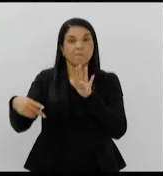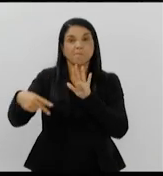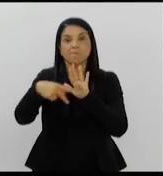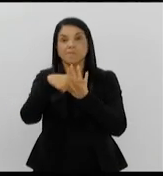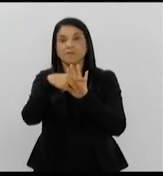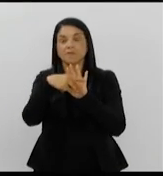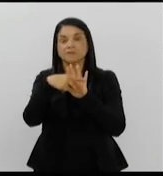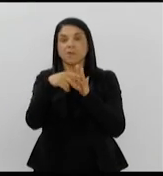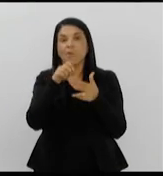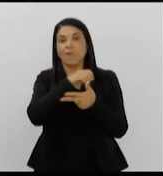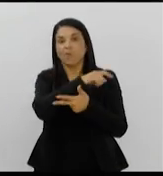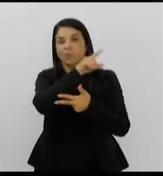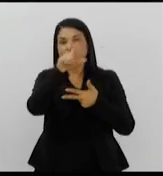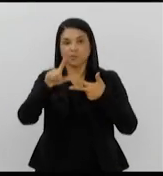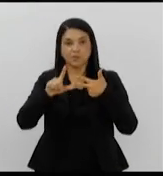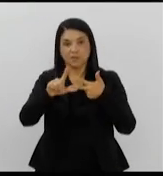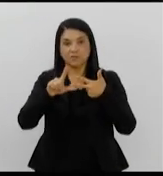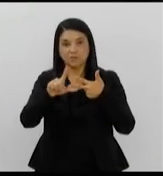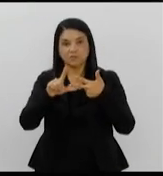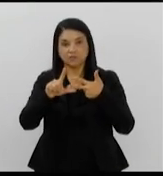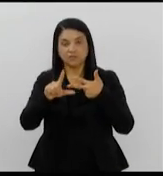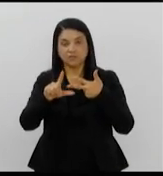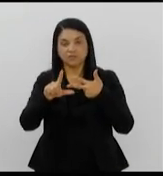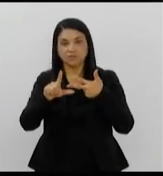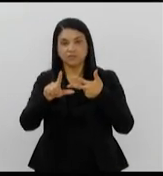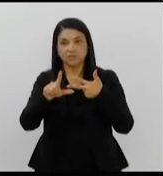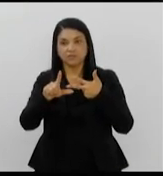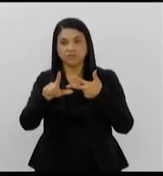ele legisla. Legisla